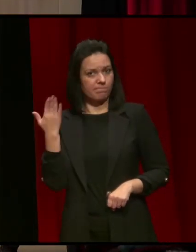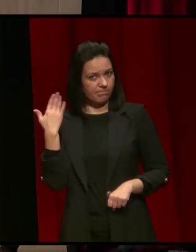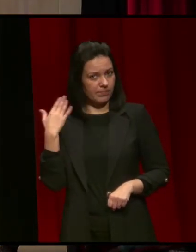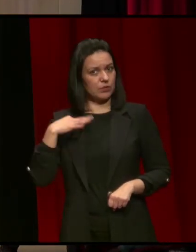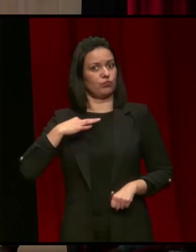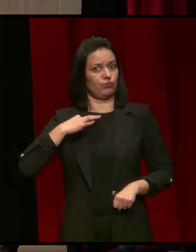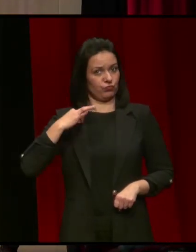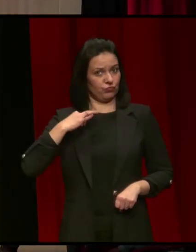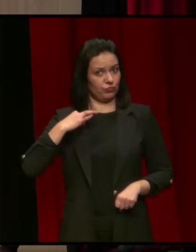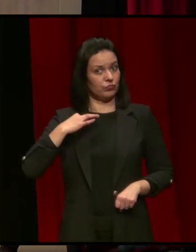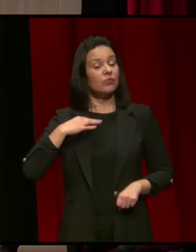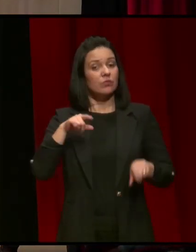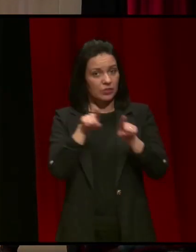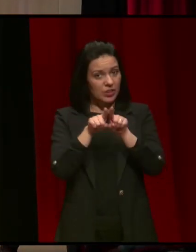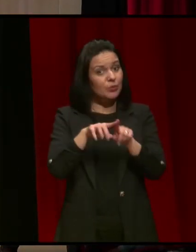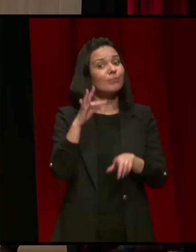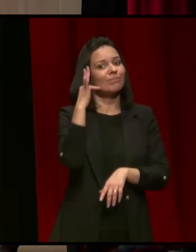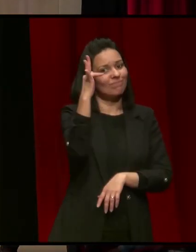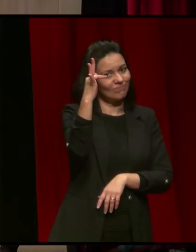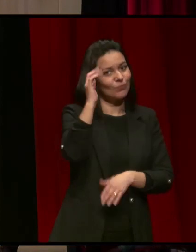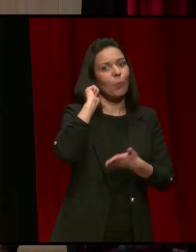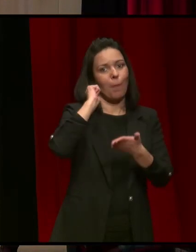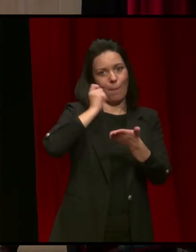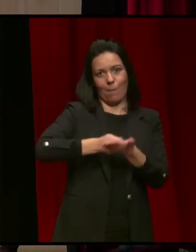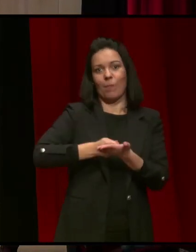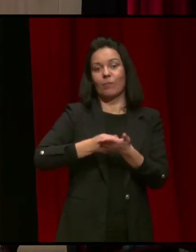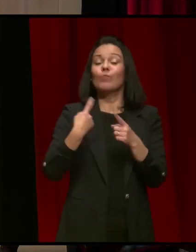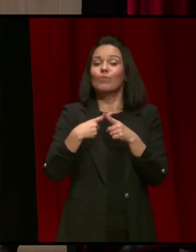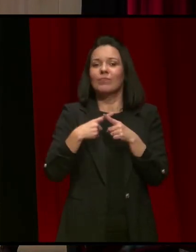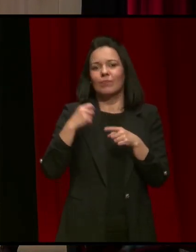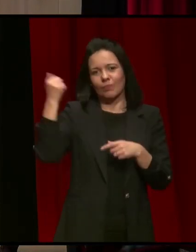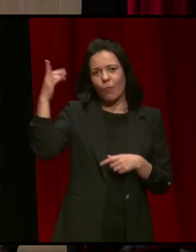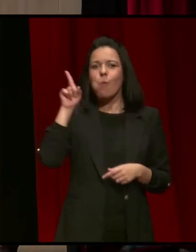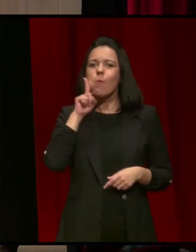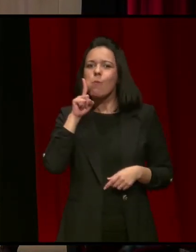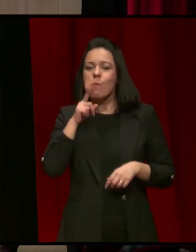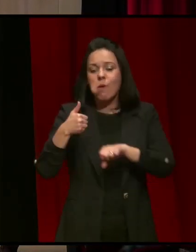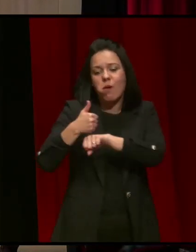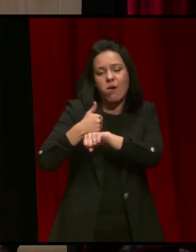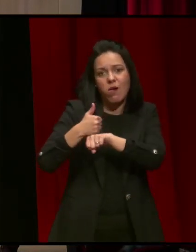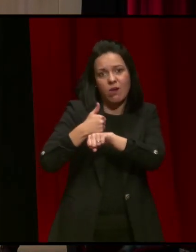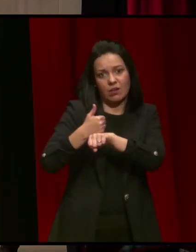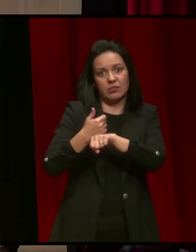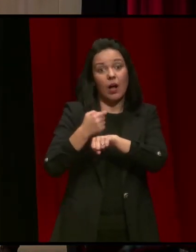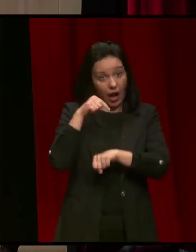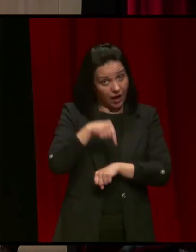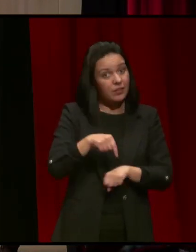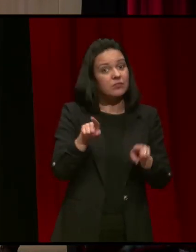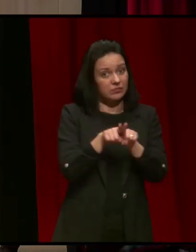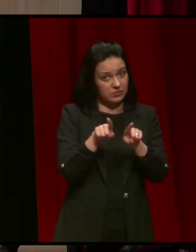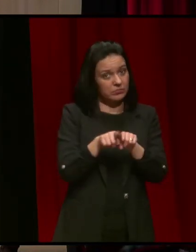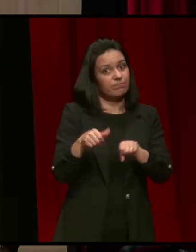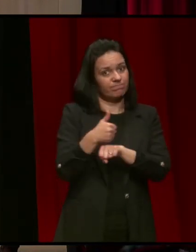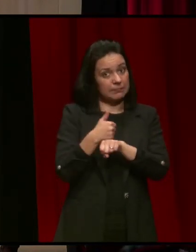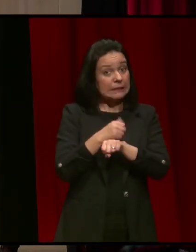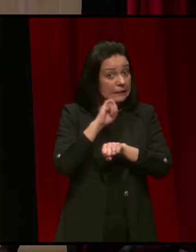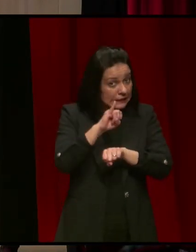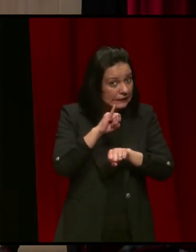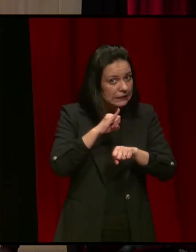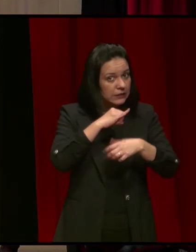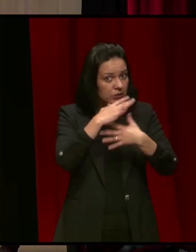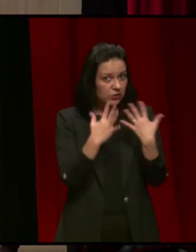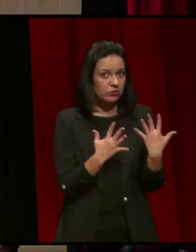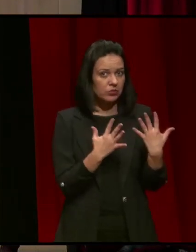um dia vocês vão ter que pagar os intérpretes, que nos Estados Unidos é uma profissão, é falar uma outra língua. Se você quer aprender a língua de sinais, hoje